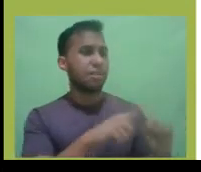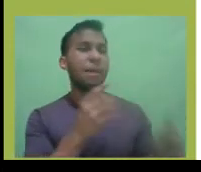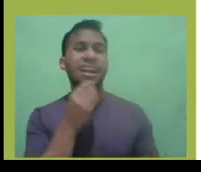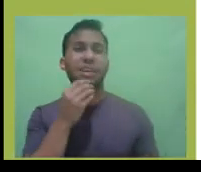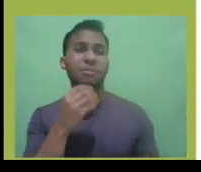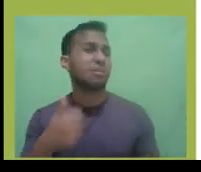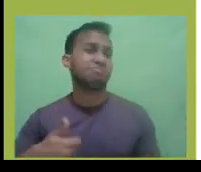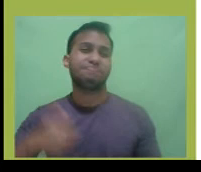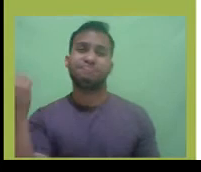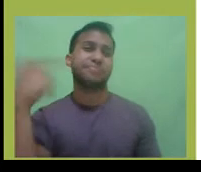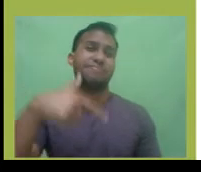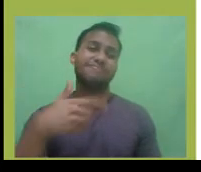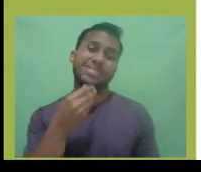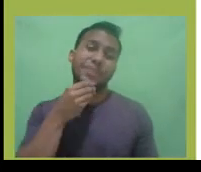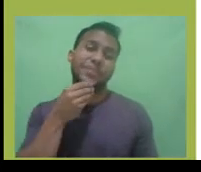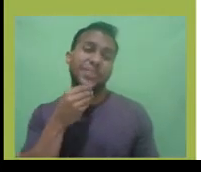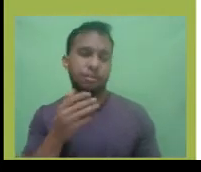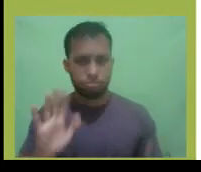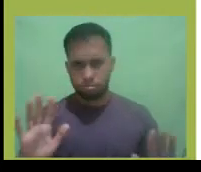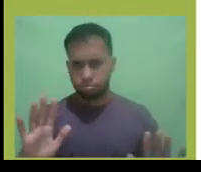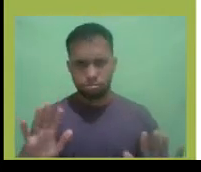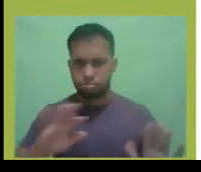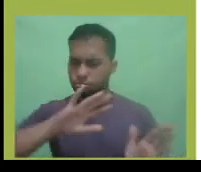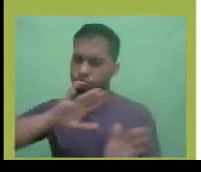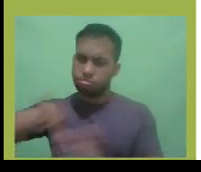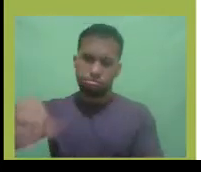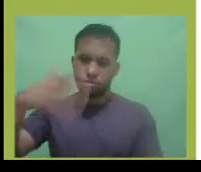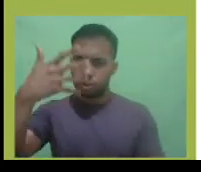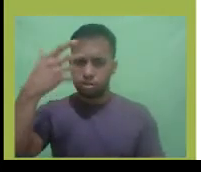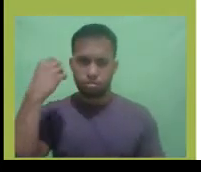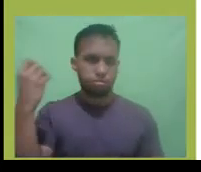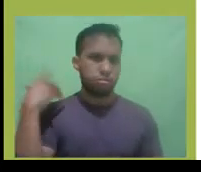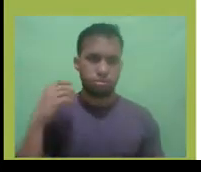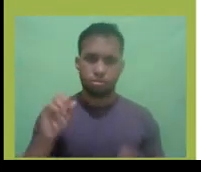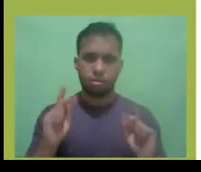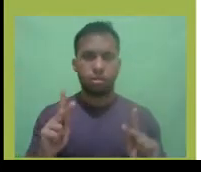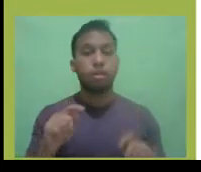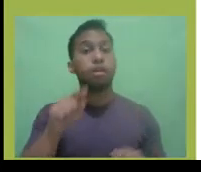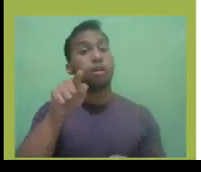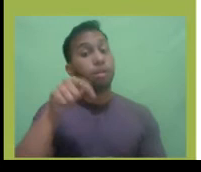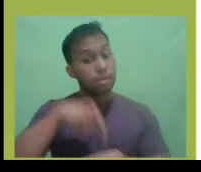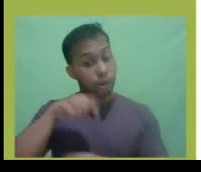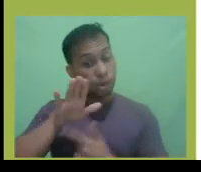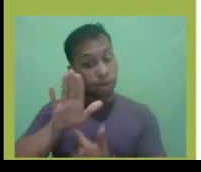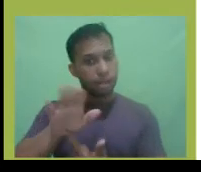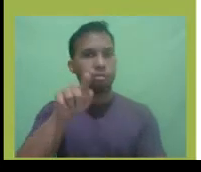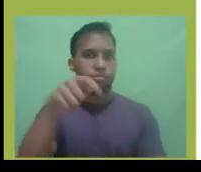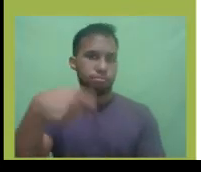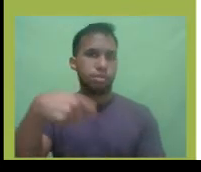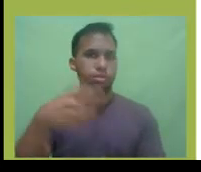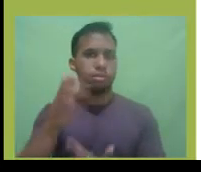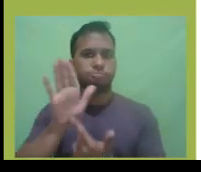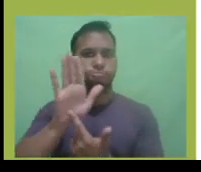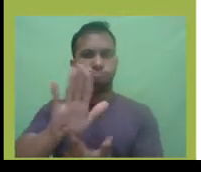disso, disso. Esqueça as falhas. Na hora da apresentação, você tem que enfatizar os seus pontos fortes. Os pontos fortes